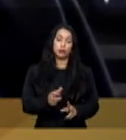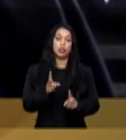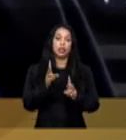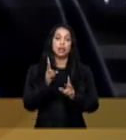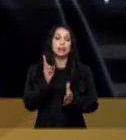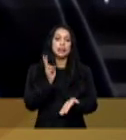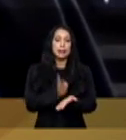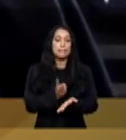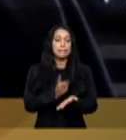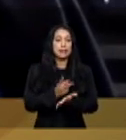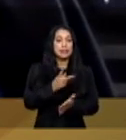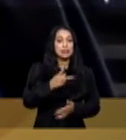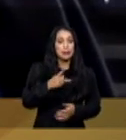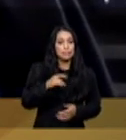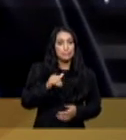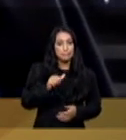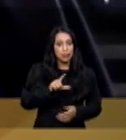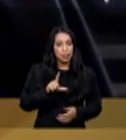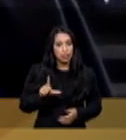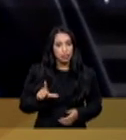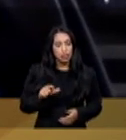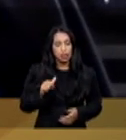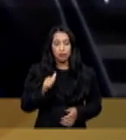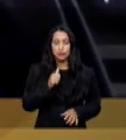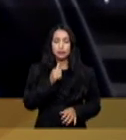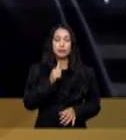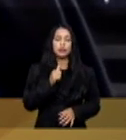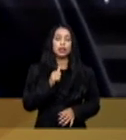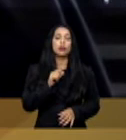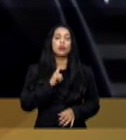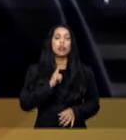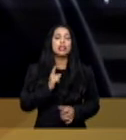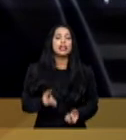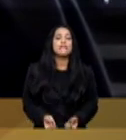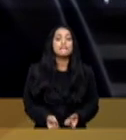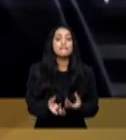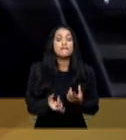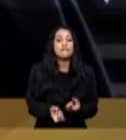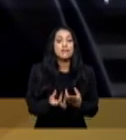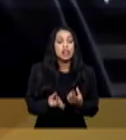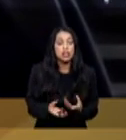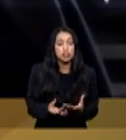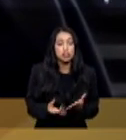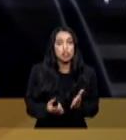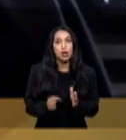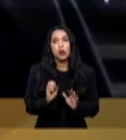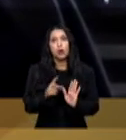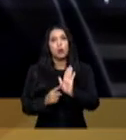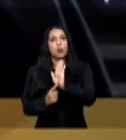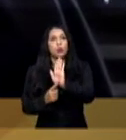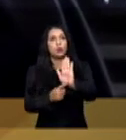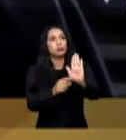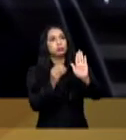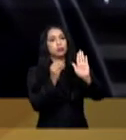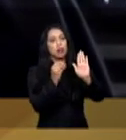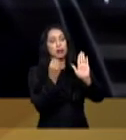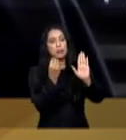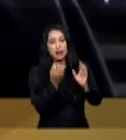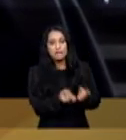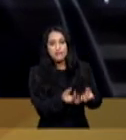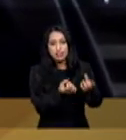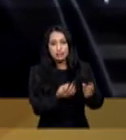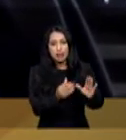pena incorre quem vende, expõe à venda, tem em depósito para vender ou, de